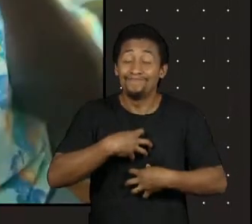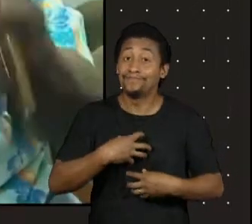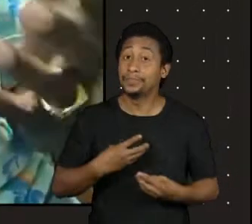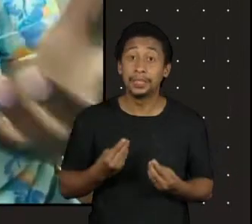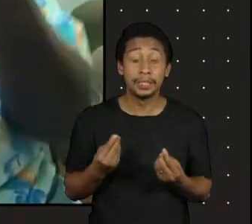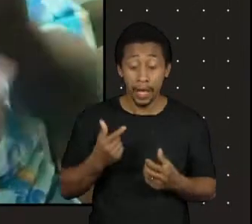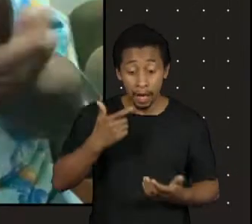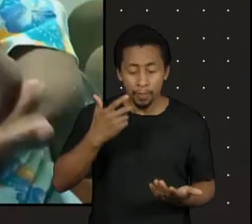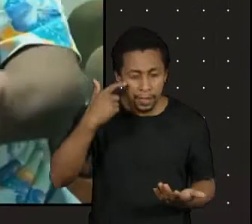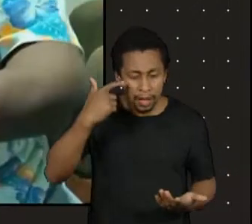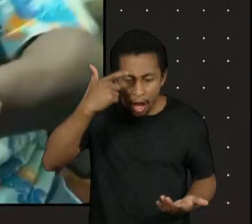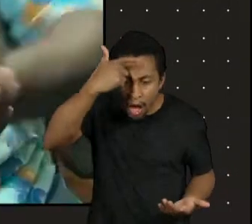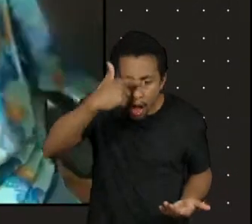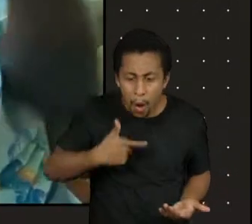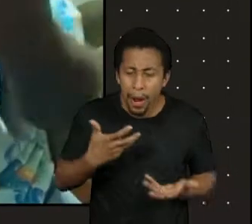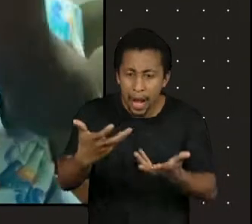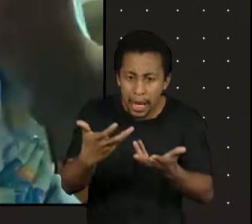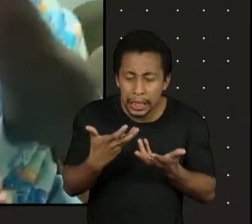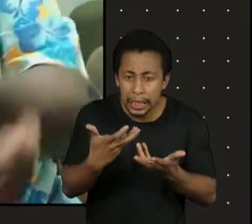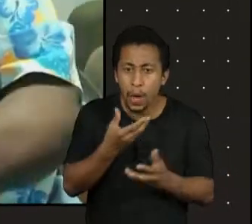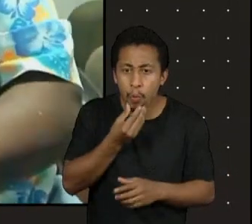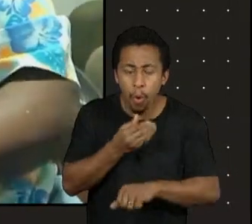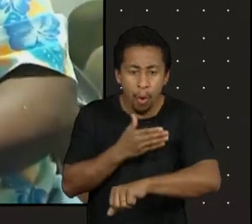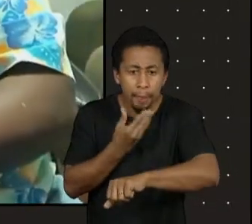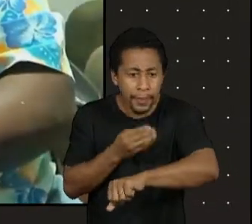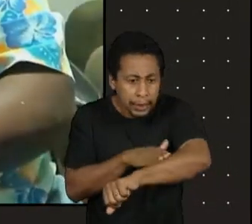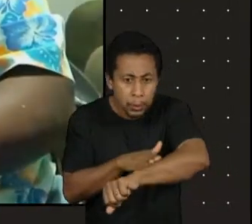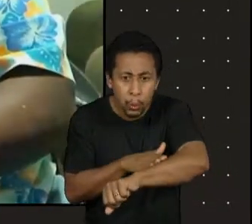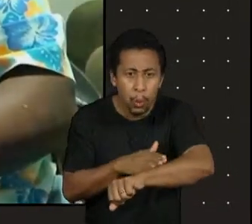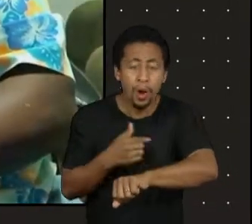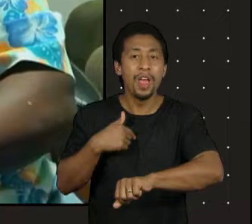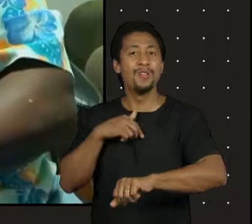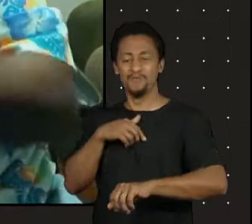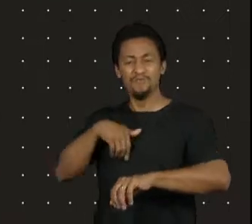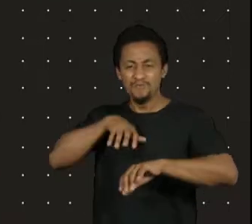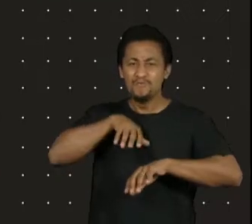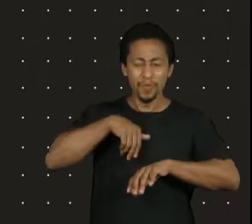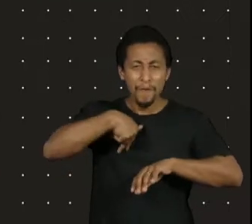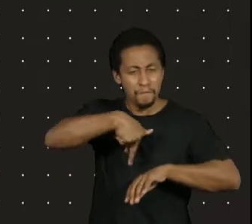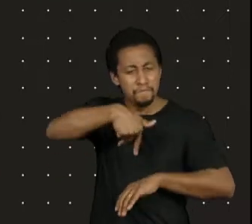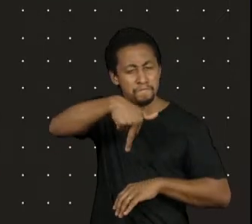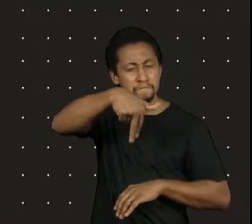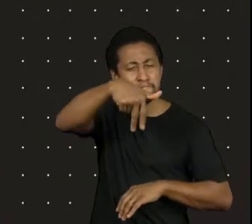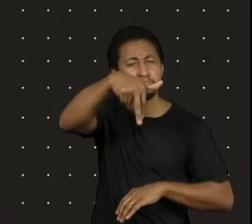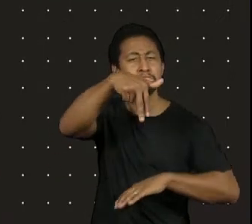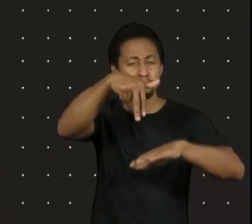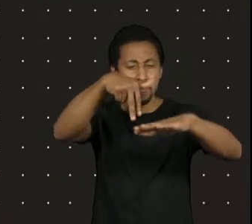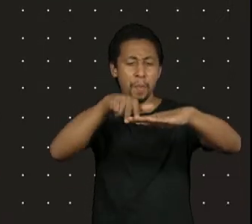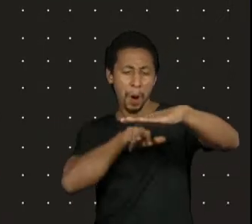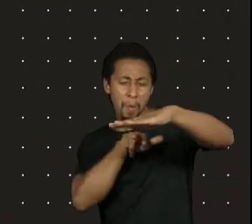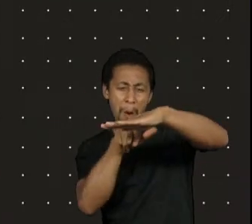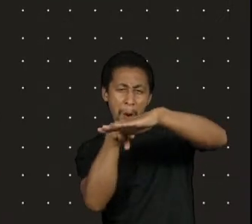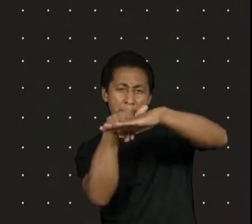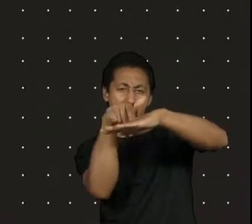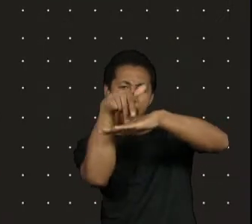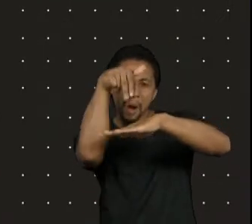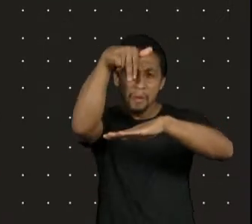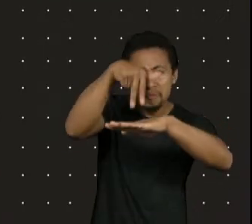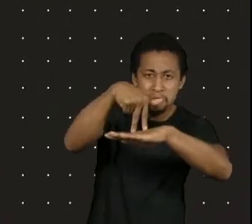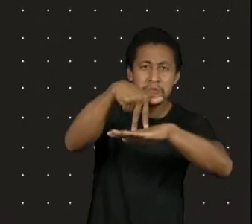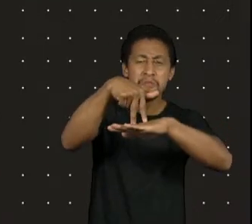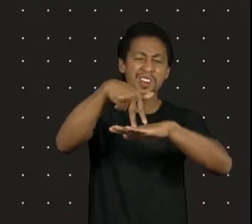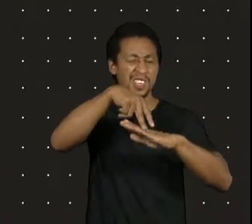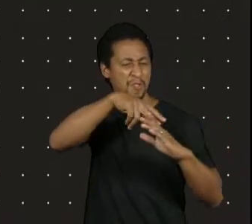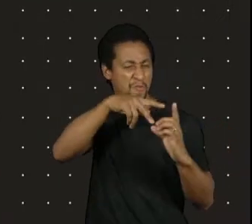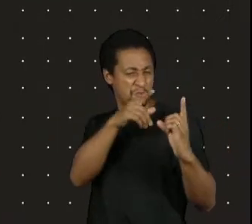Sou eu que ela está querendo. E eu subi no palco, rapaz. Subi no palco, me atraquei com a Elis